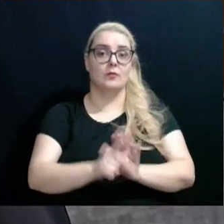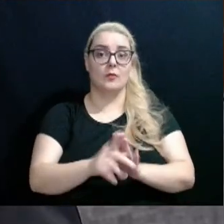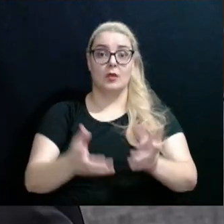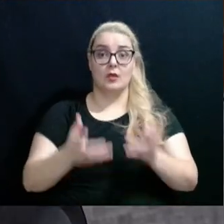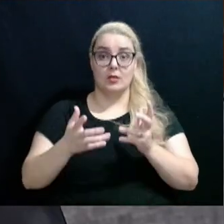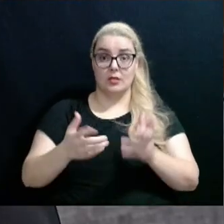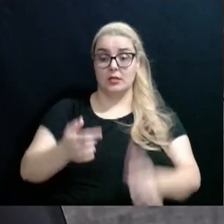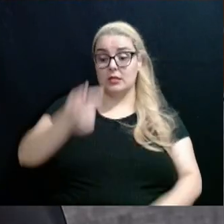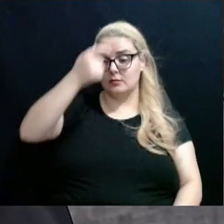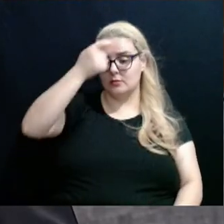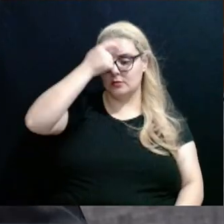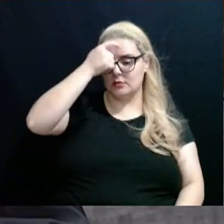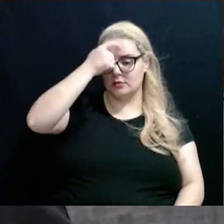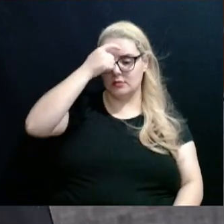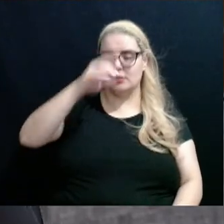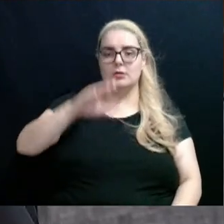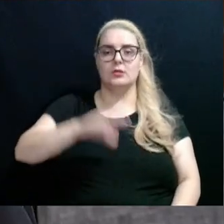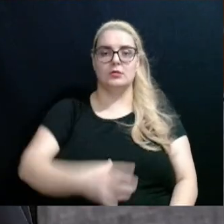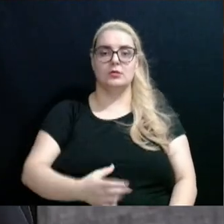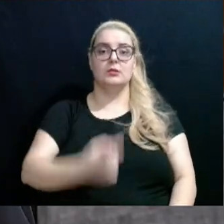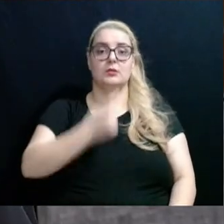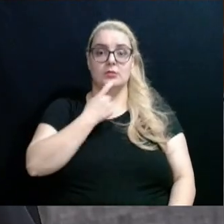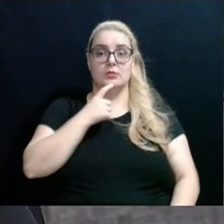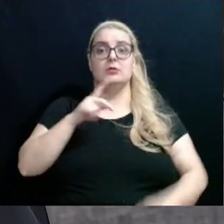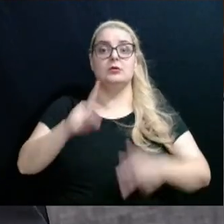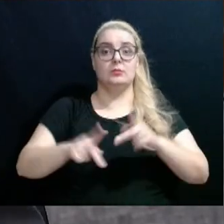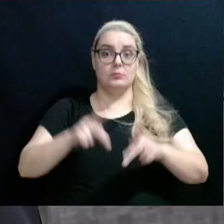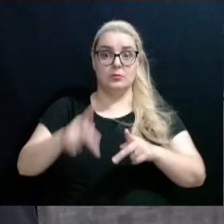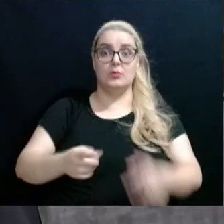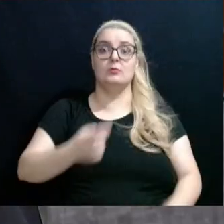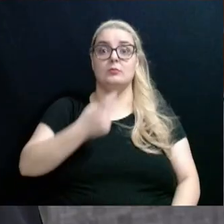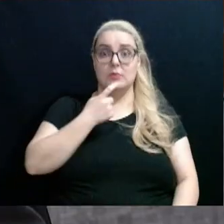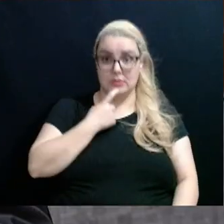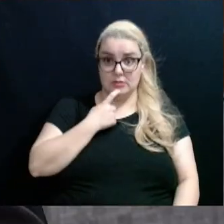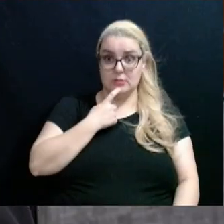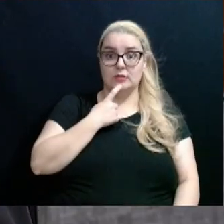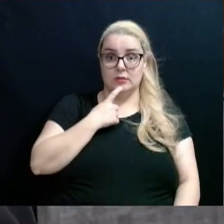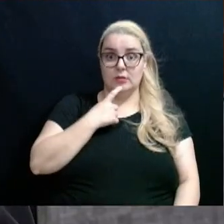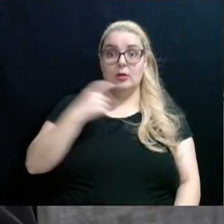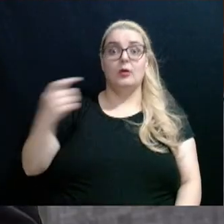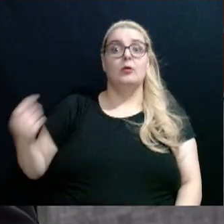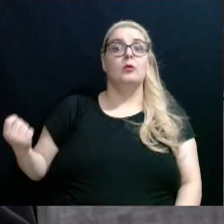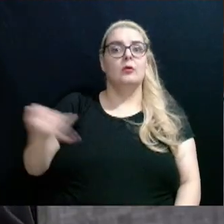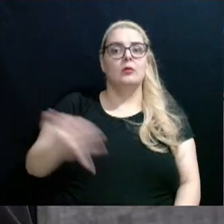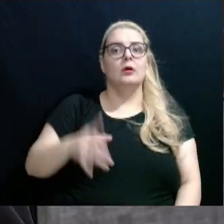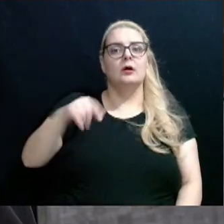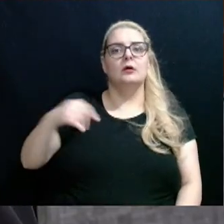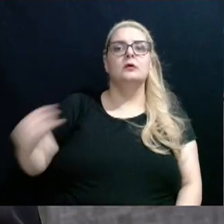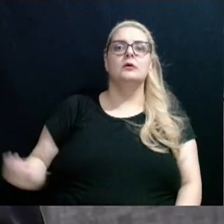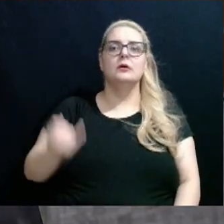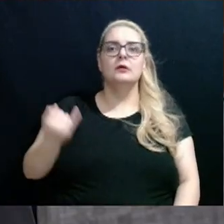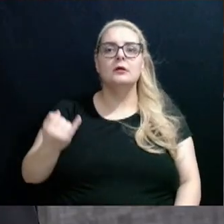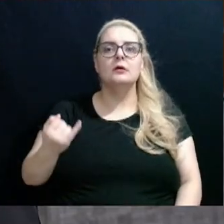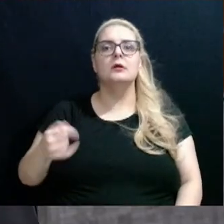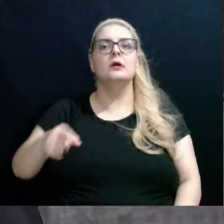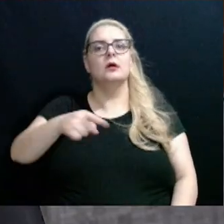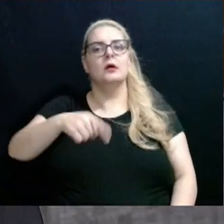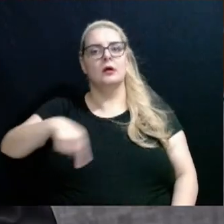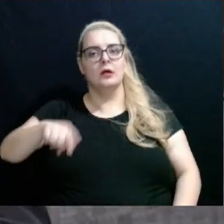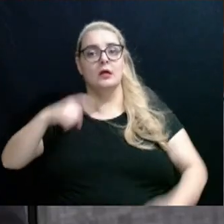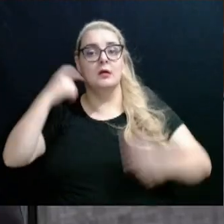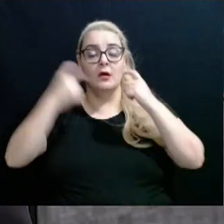conscientizar a cidade de Campinas, a população de Campinas, o quanto é importante eles se preocuparem com os